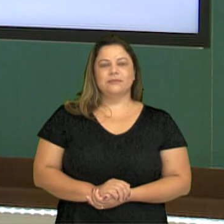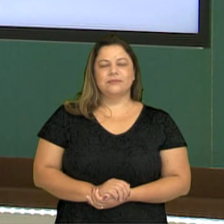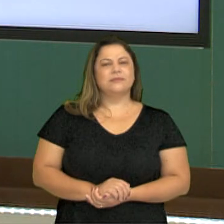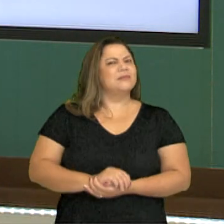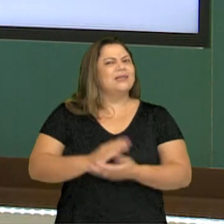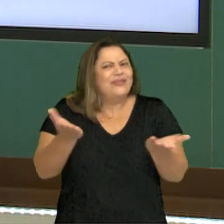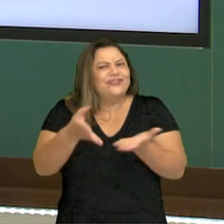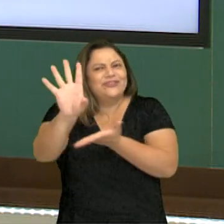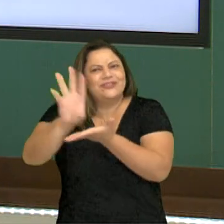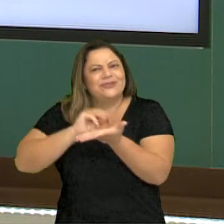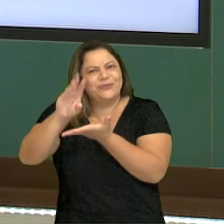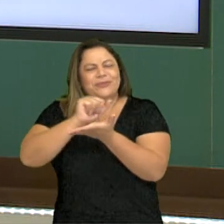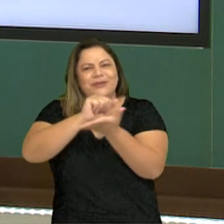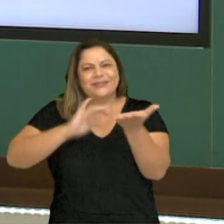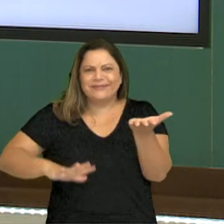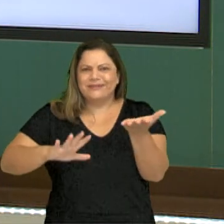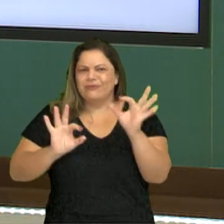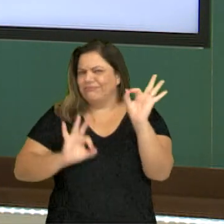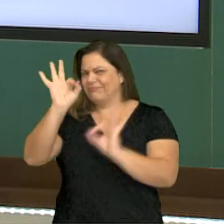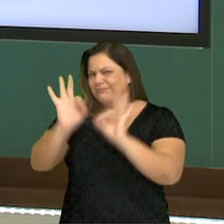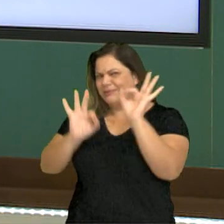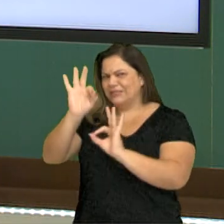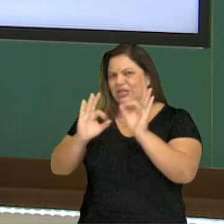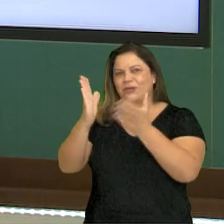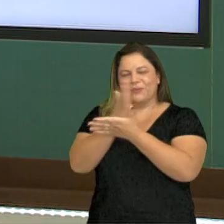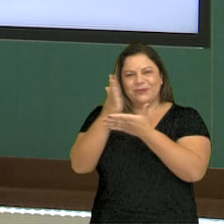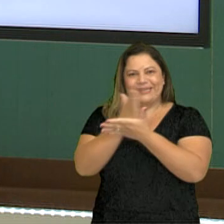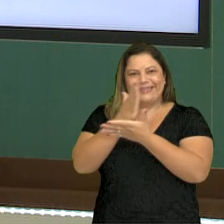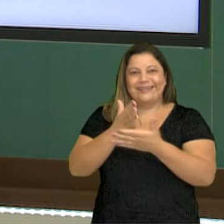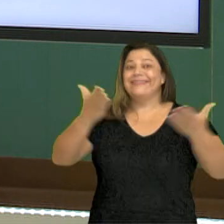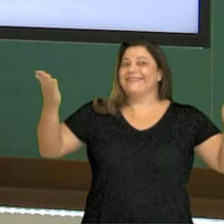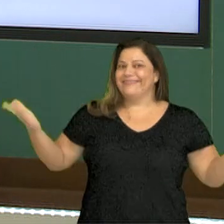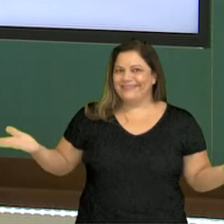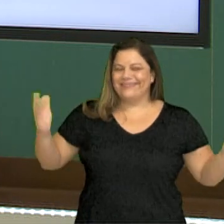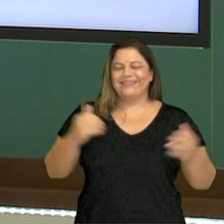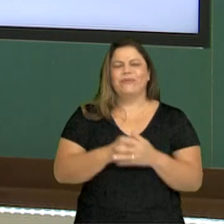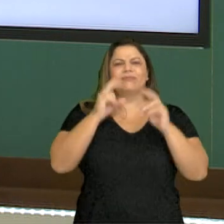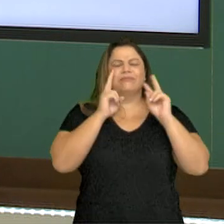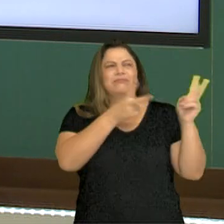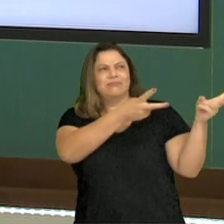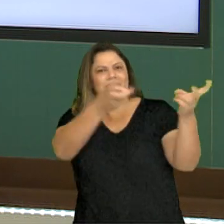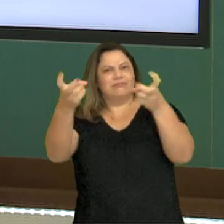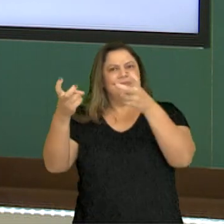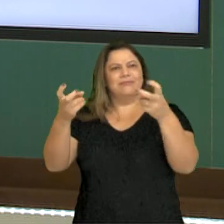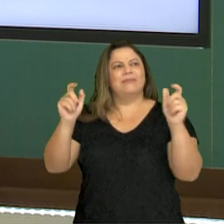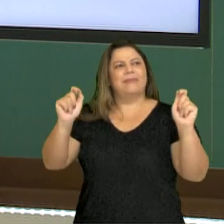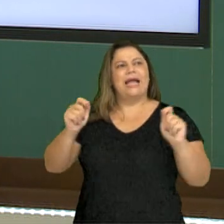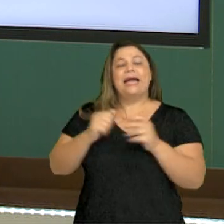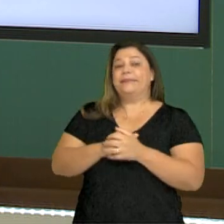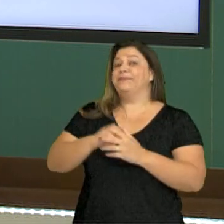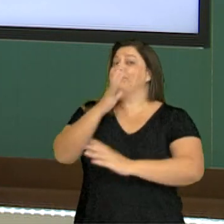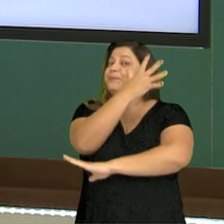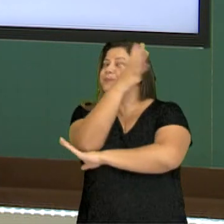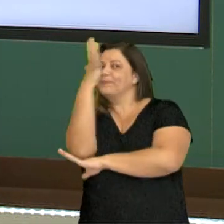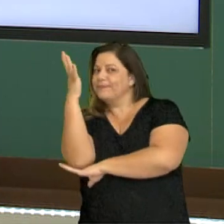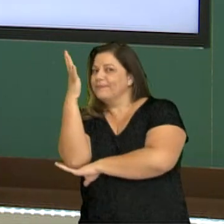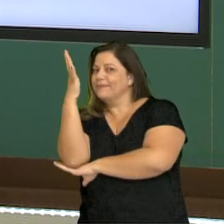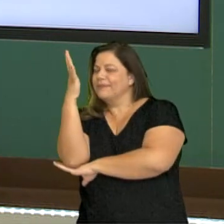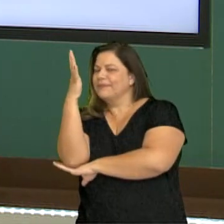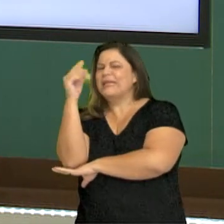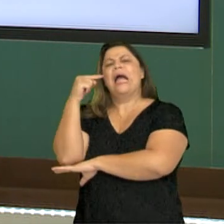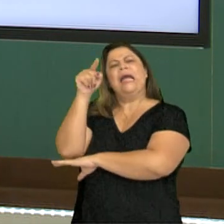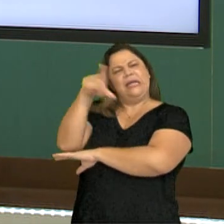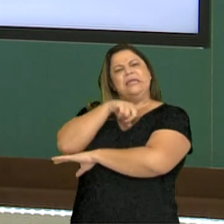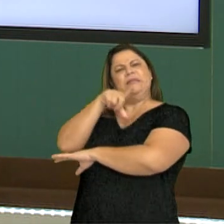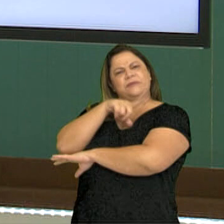Copiou a atividade? Super caprichada no seu caderno? Então, reparem que nós estamos falando que uma árvore, aquela que você tem no seu